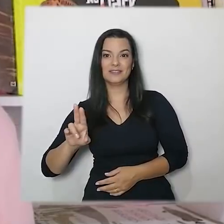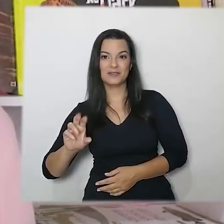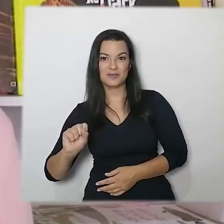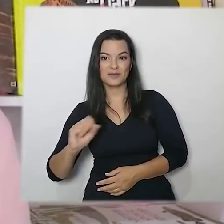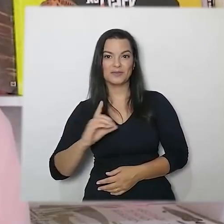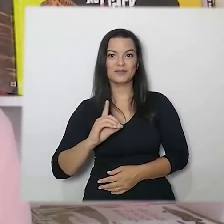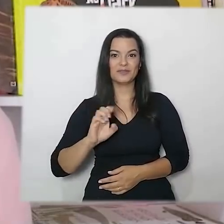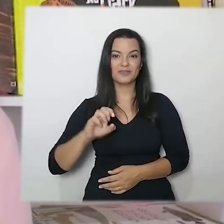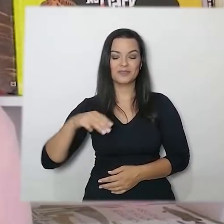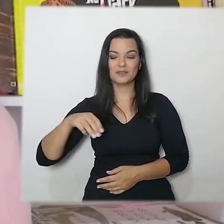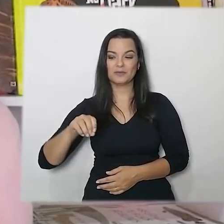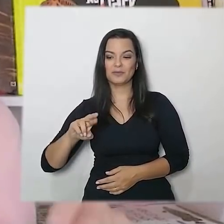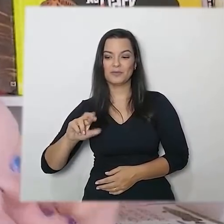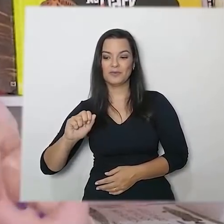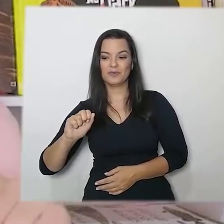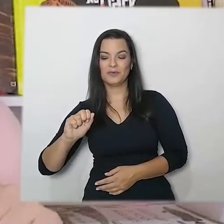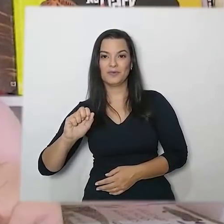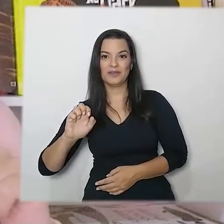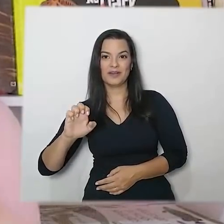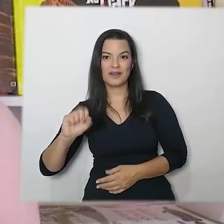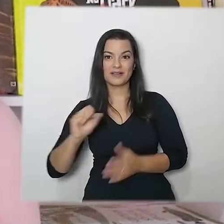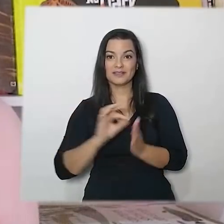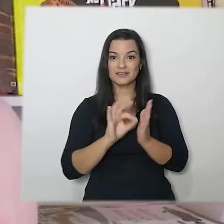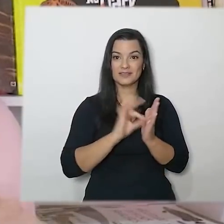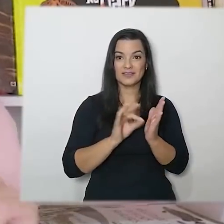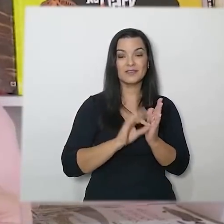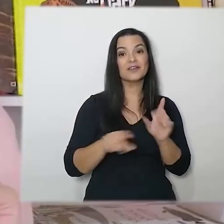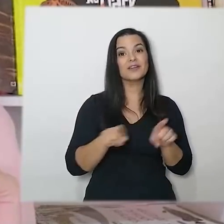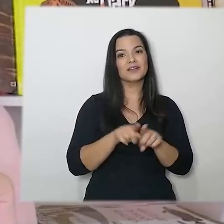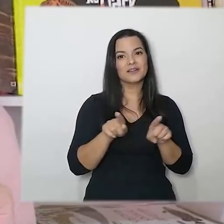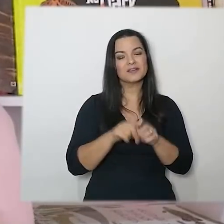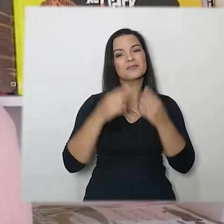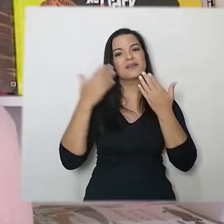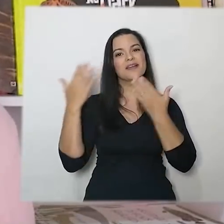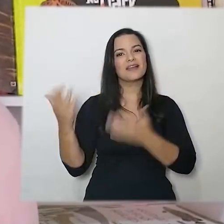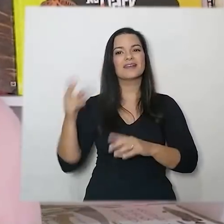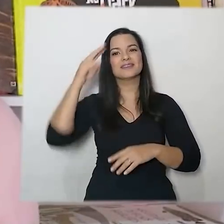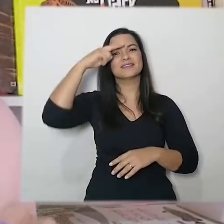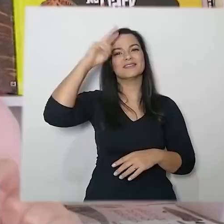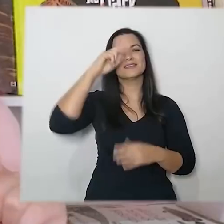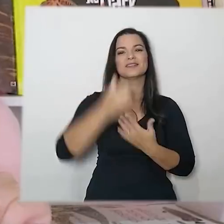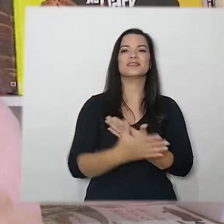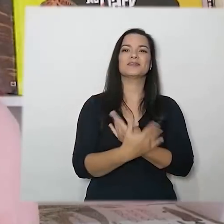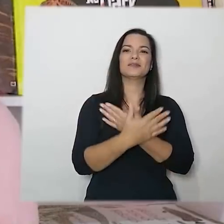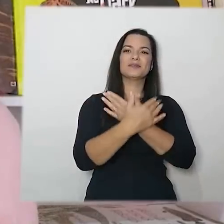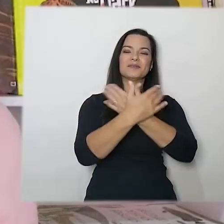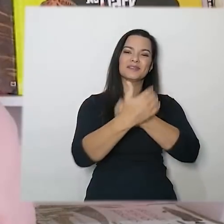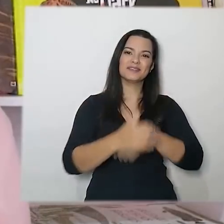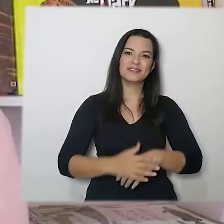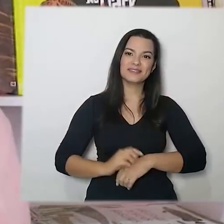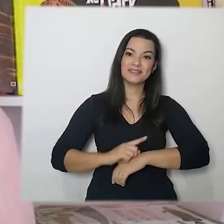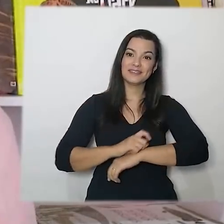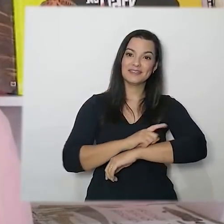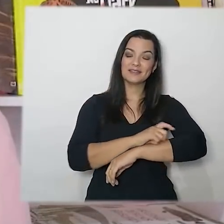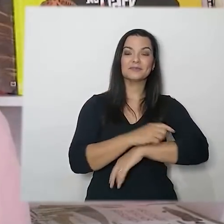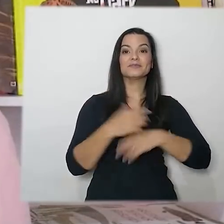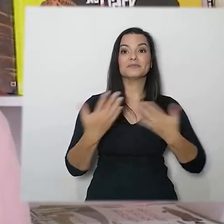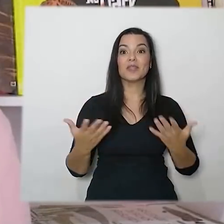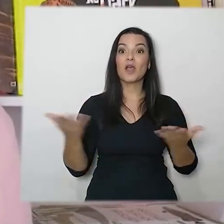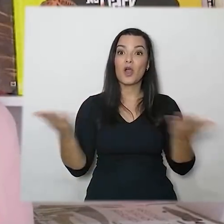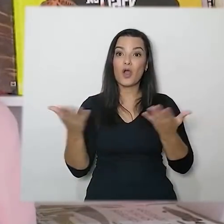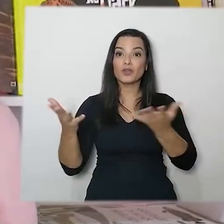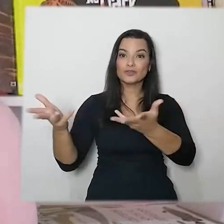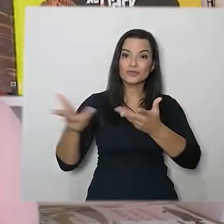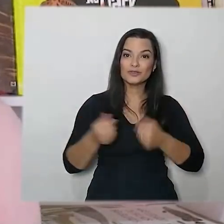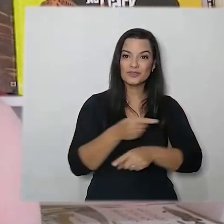A Primavera da Lagarta. Hoje eu estou aqui para convidar vocês para um passeio no Museu Além das